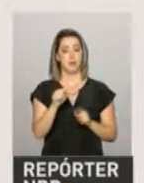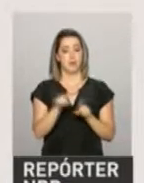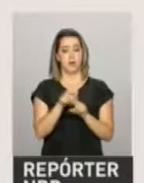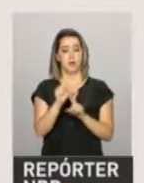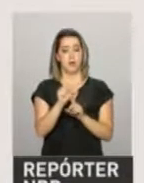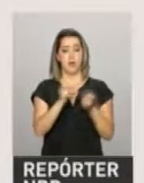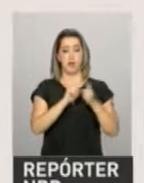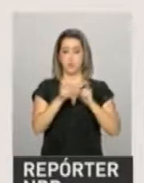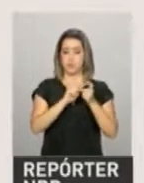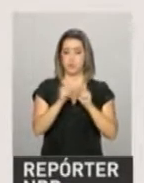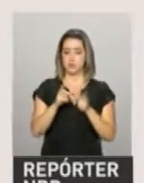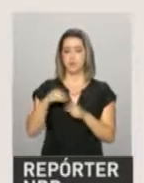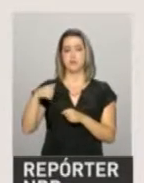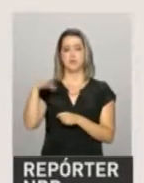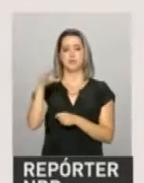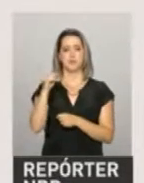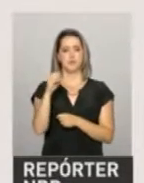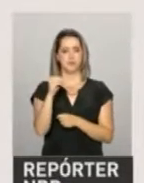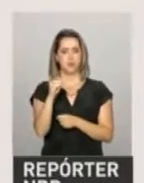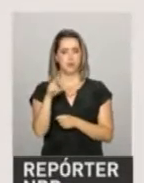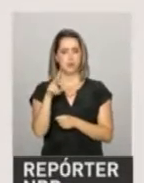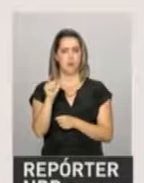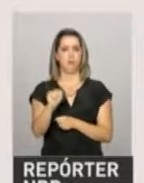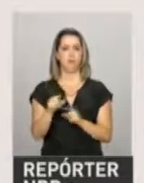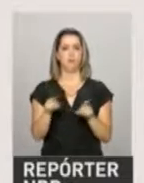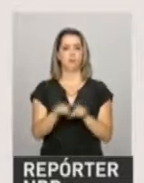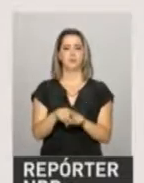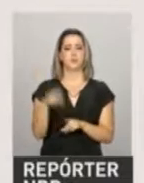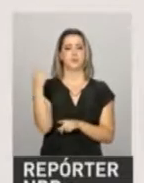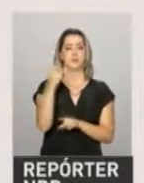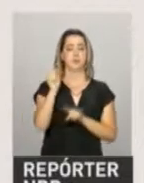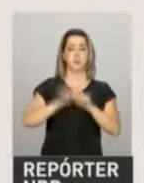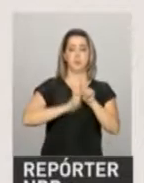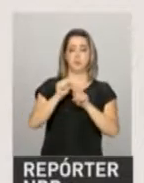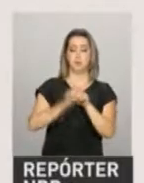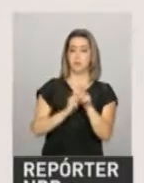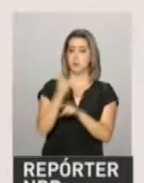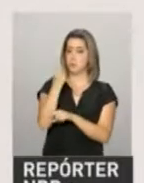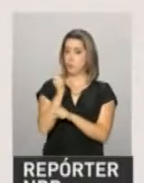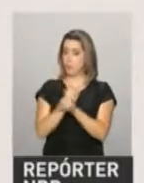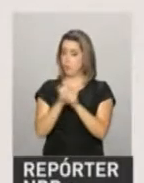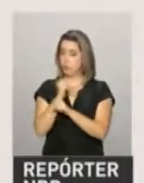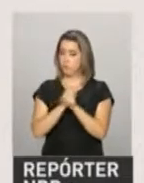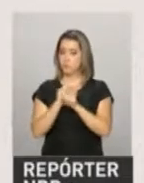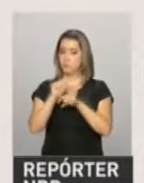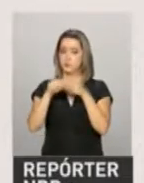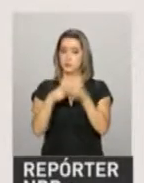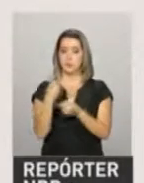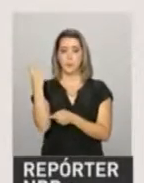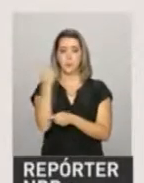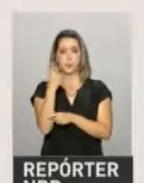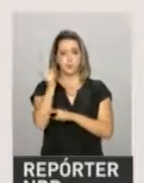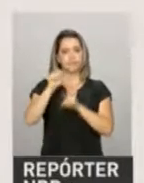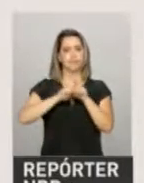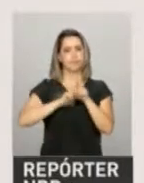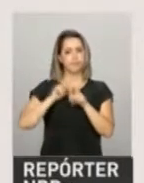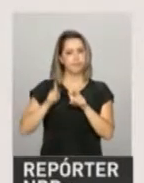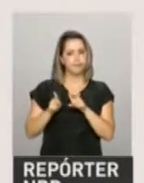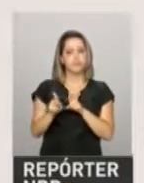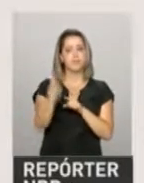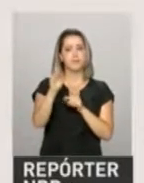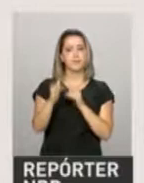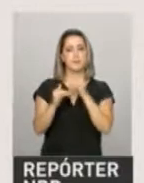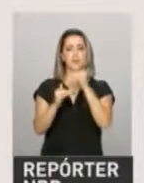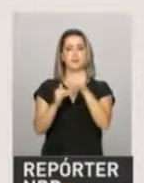com mais de 900 vagas. Este foi o terceiro mês no ano e o segundo seguido de alta no emprego. Os